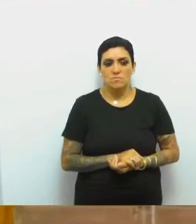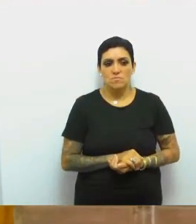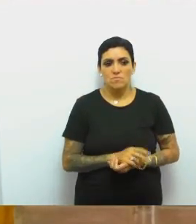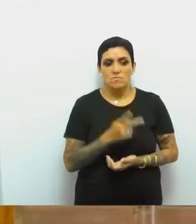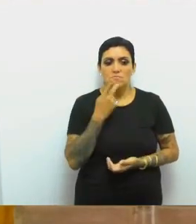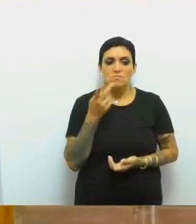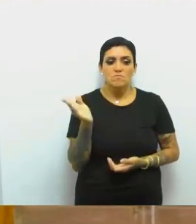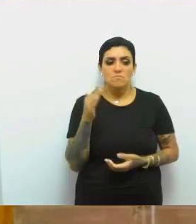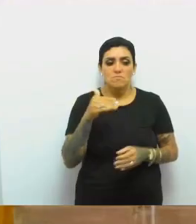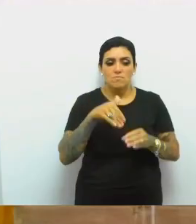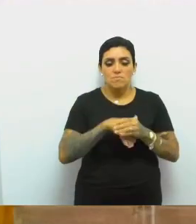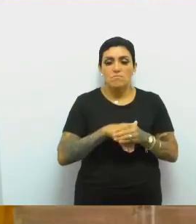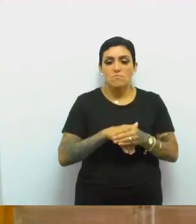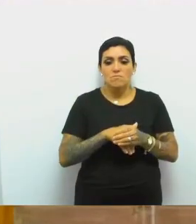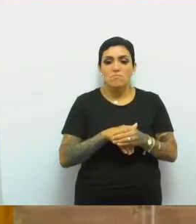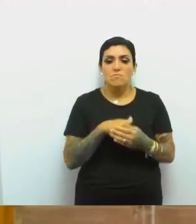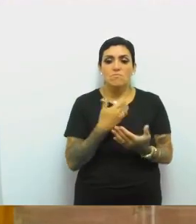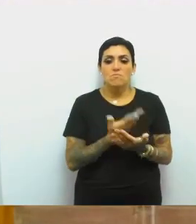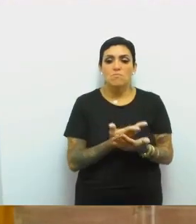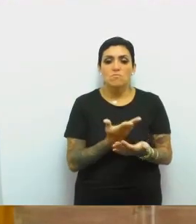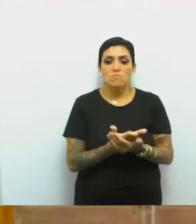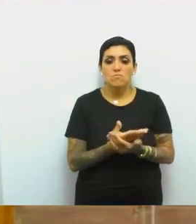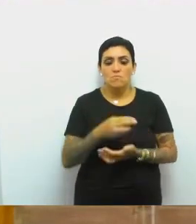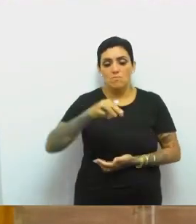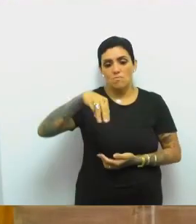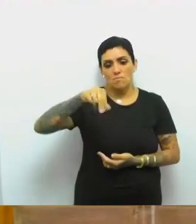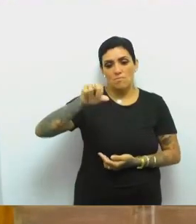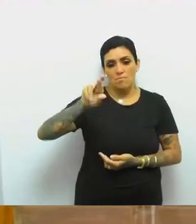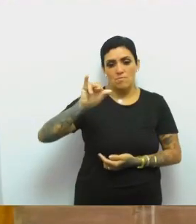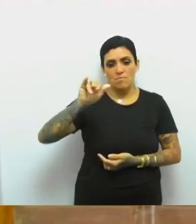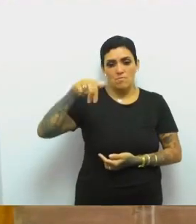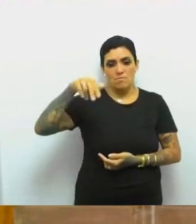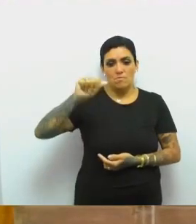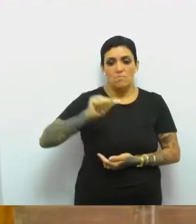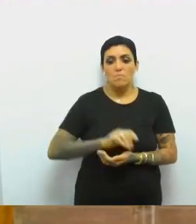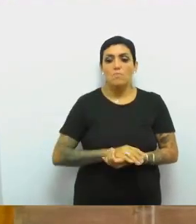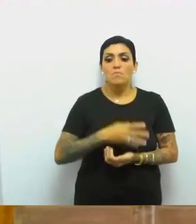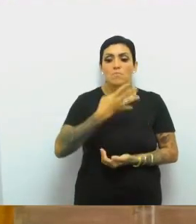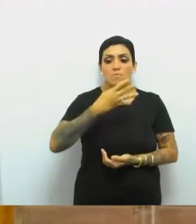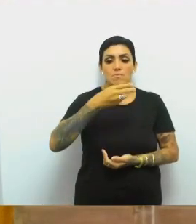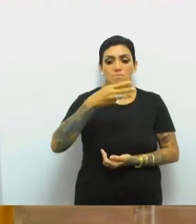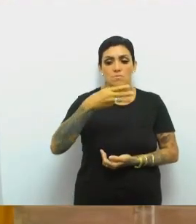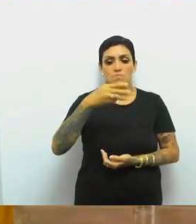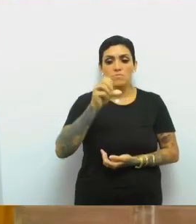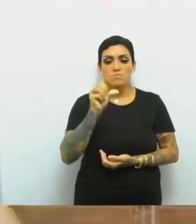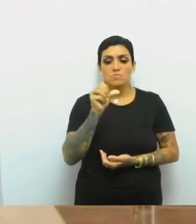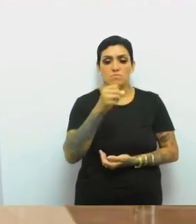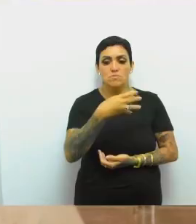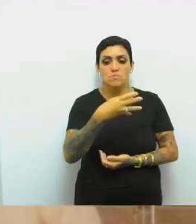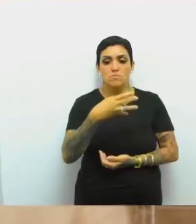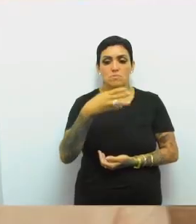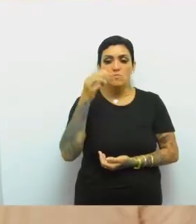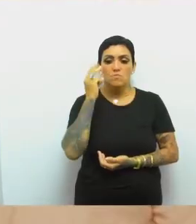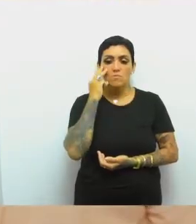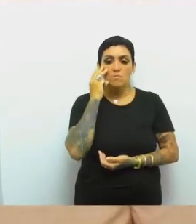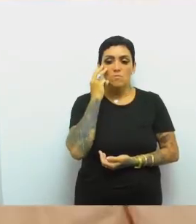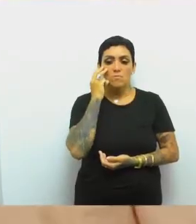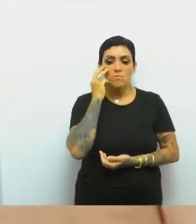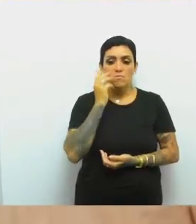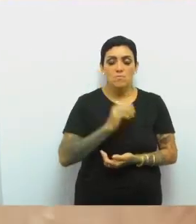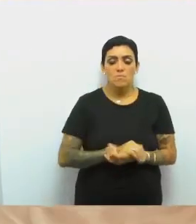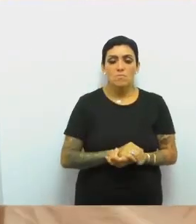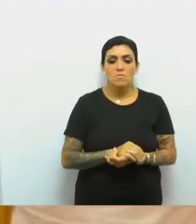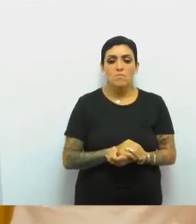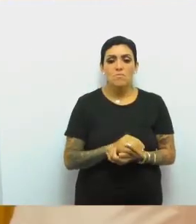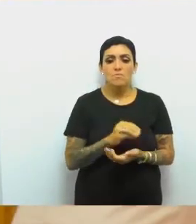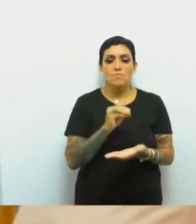votada a moção de aplauso escola de vela de Angra dos Reis do Marina Clube. Requerimento 434, vereador Mascote, solicitando à mesa diretora que seja justificado sua